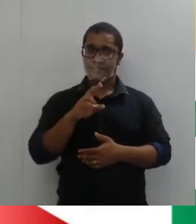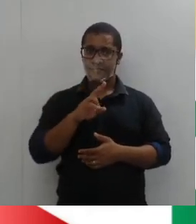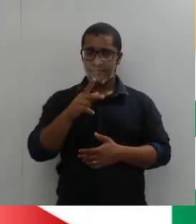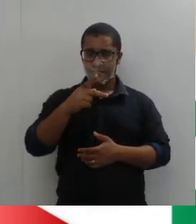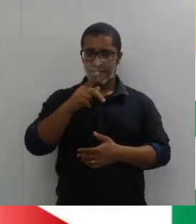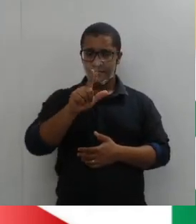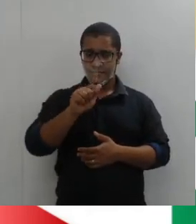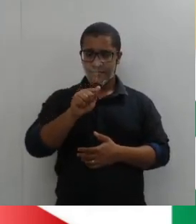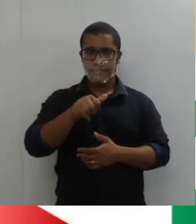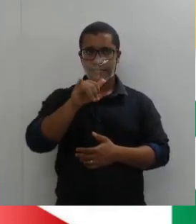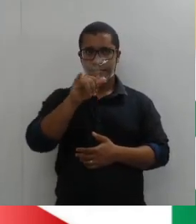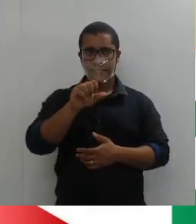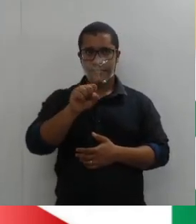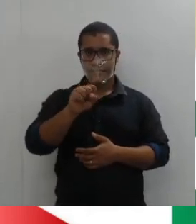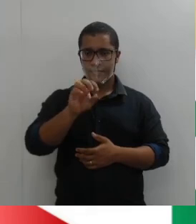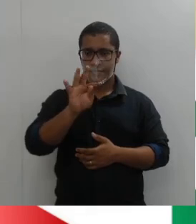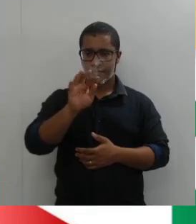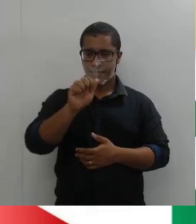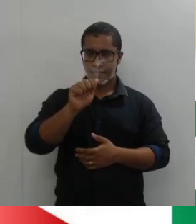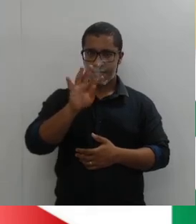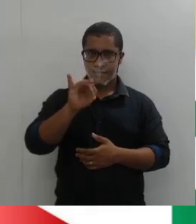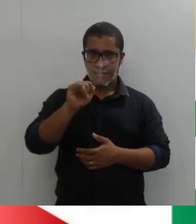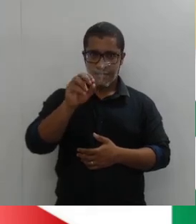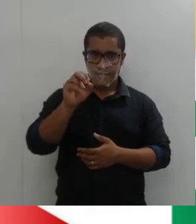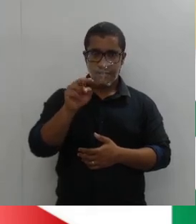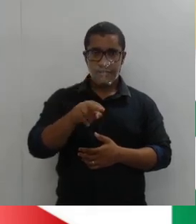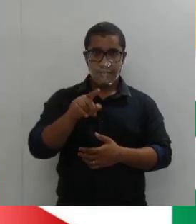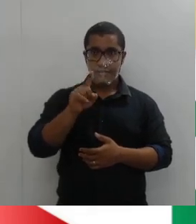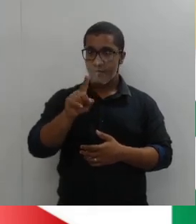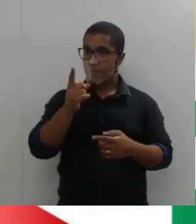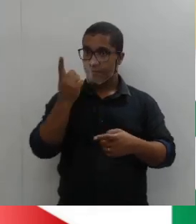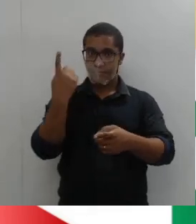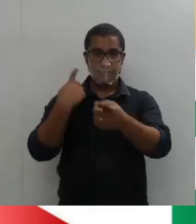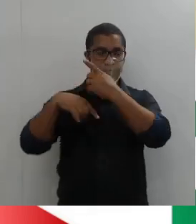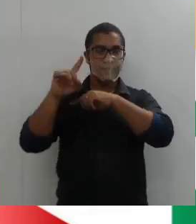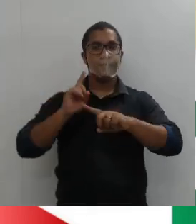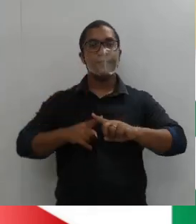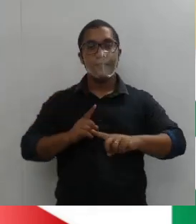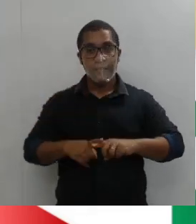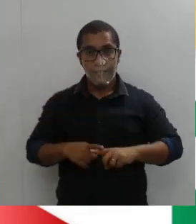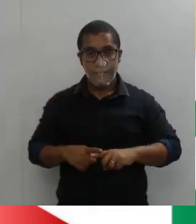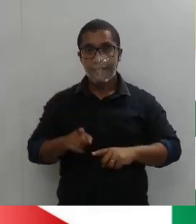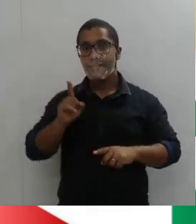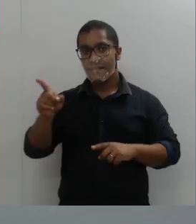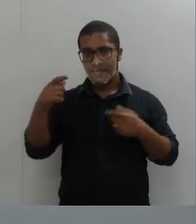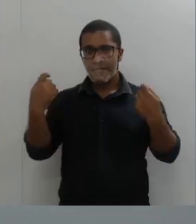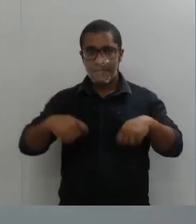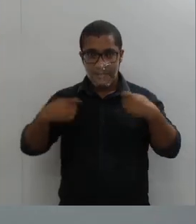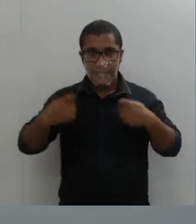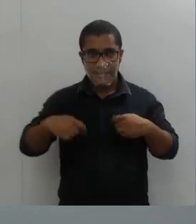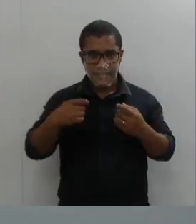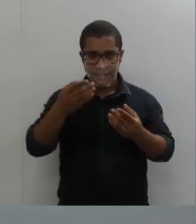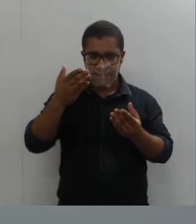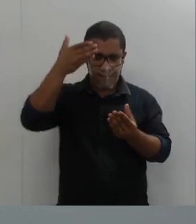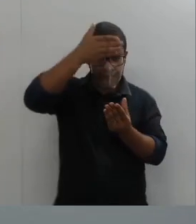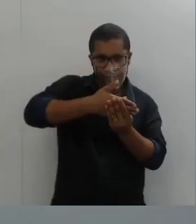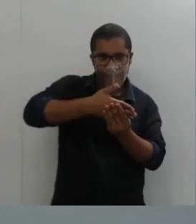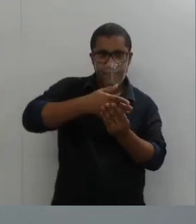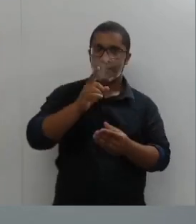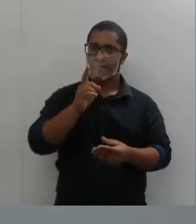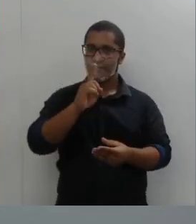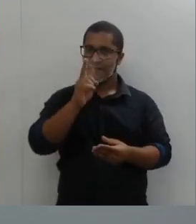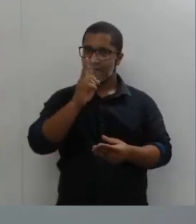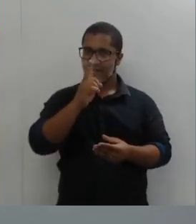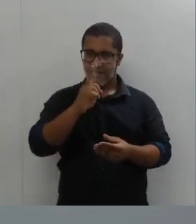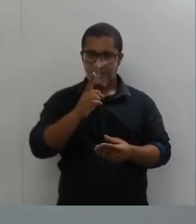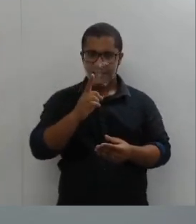PlayStation. E esse game, na época, era um game que tinha vindo para revolucionar. Por quê? Porque ele já não precisava mais de cartucho. Ele era